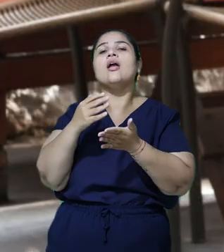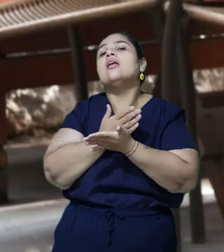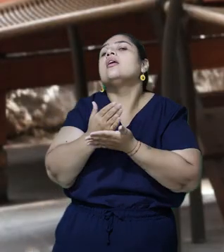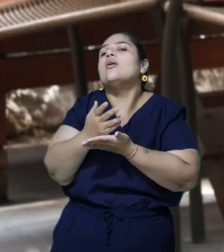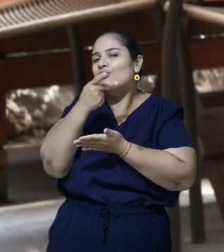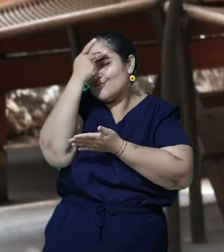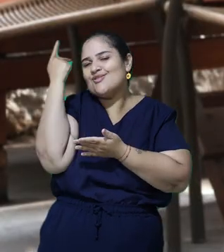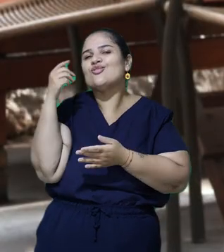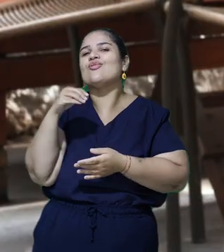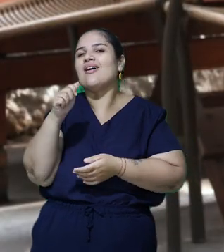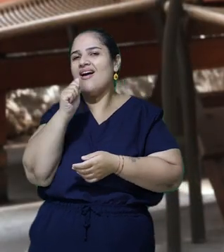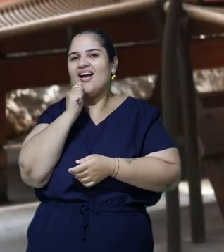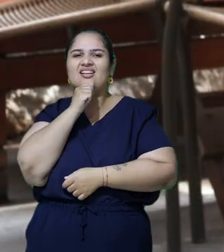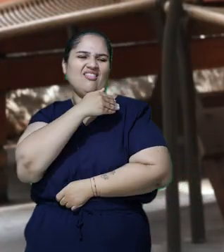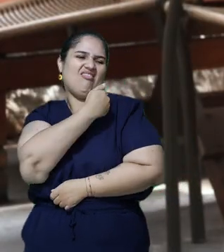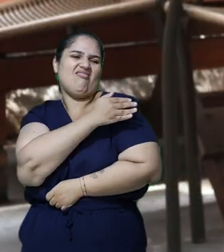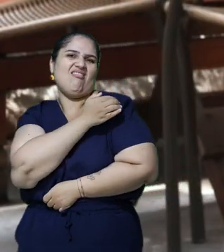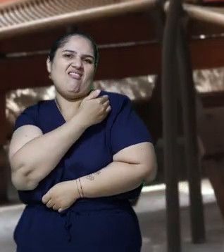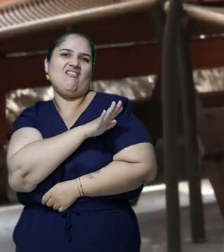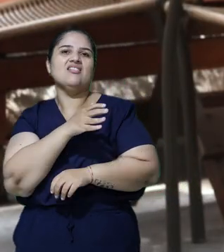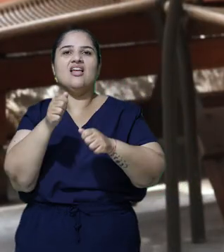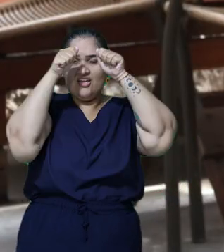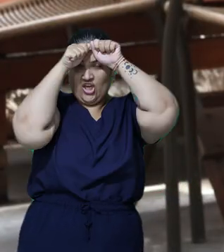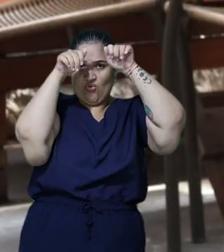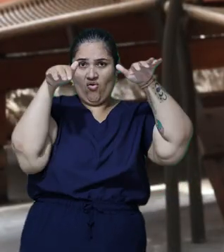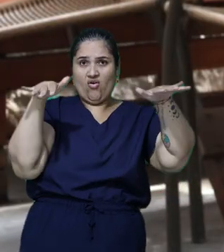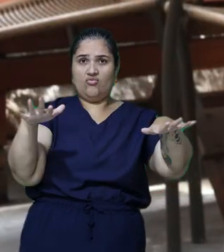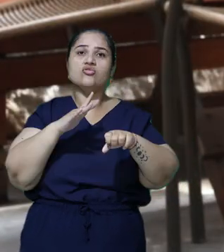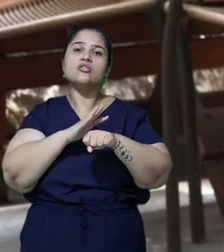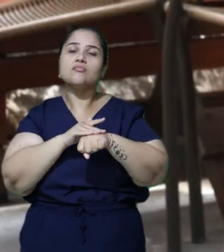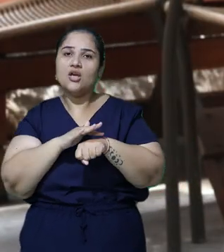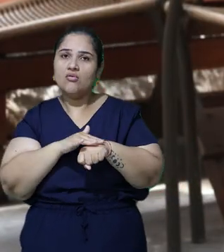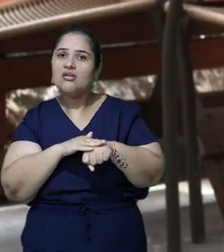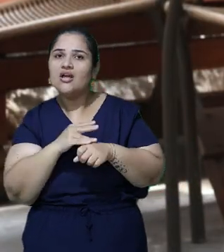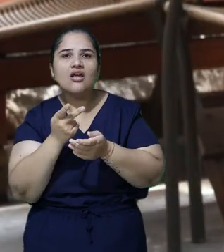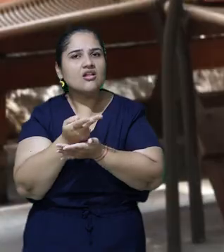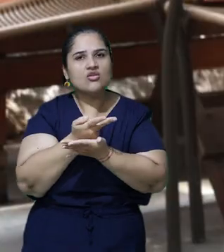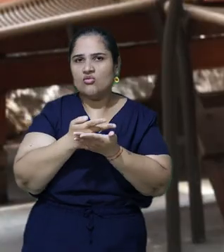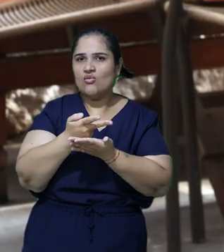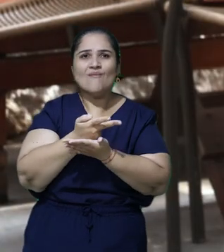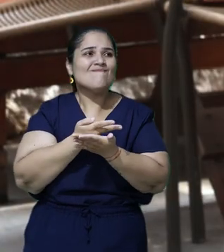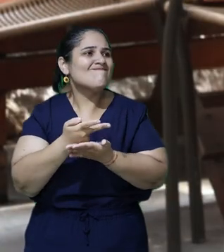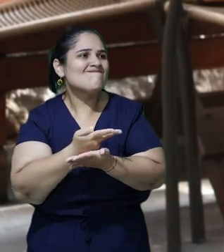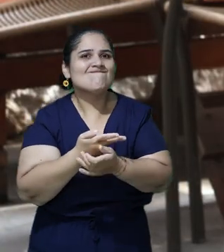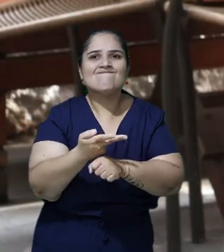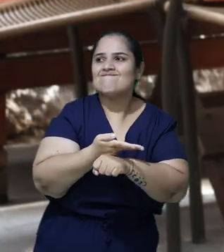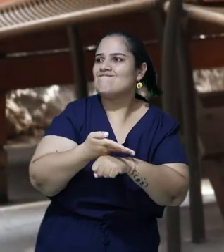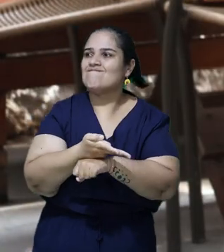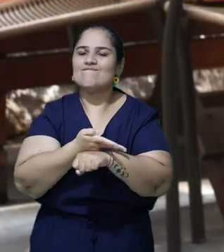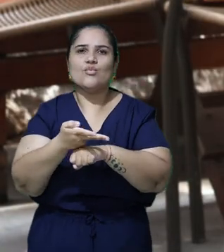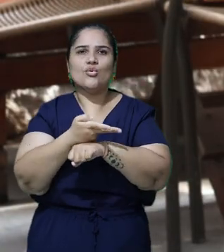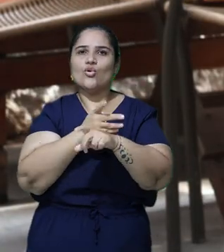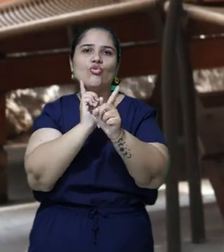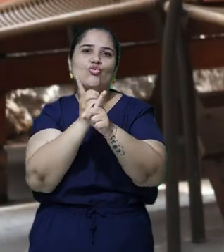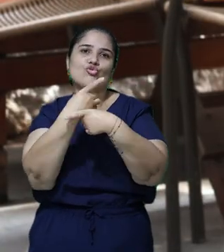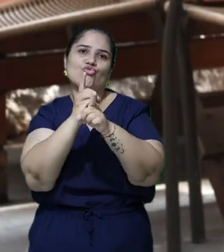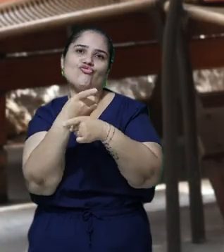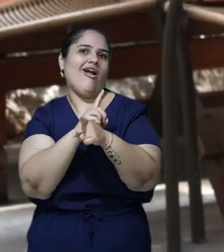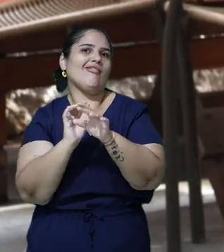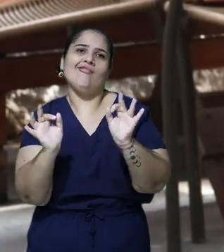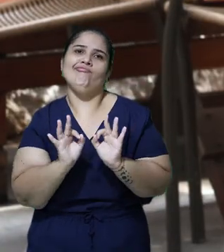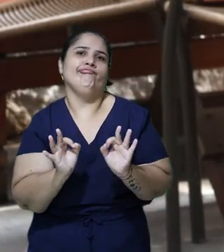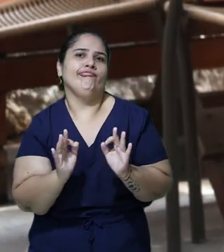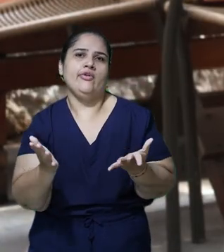aquele preconceito de que o autismo é uma doença e não buscam um diagnóstico. A importância do diagnóstico é, além de ser